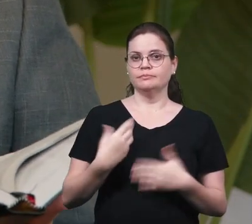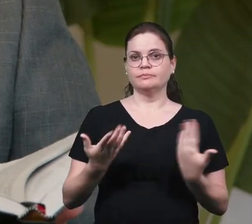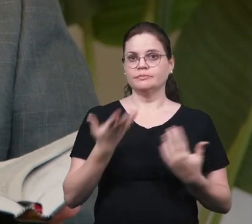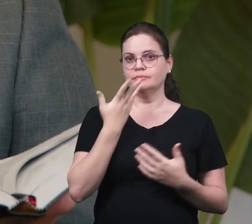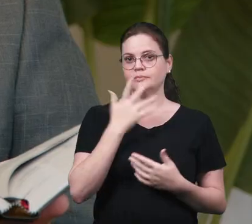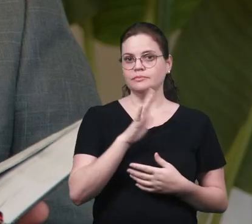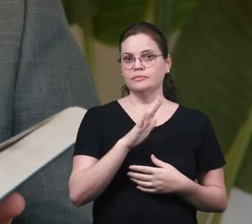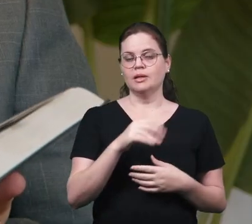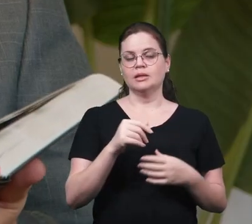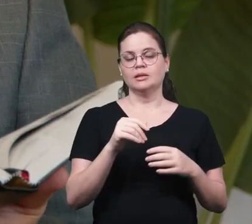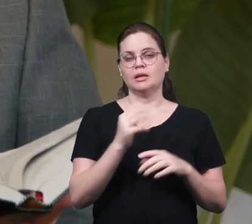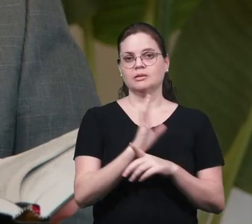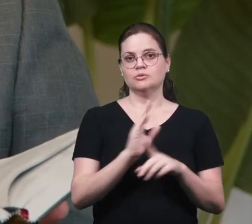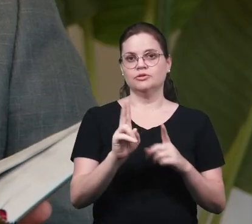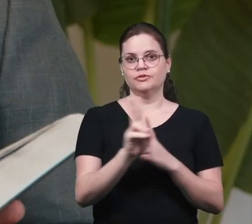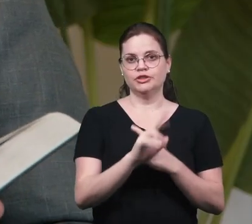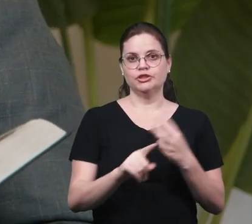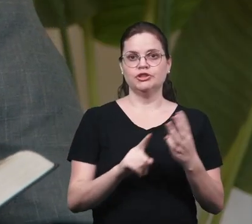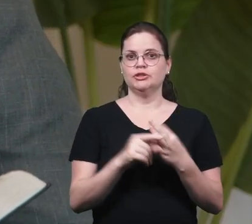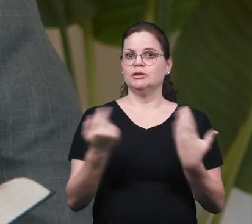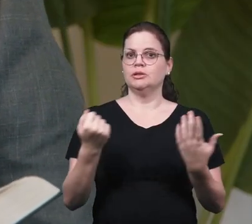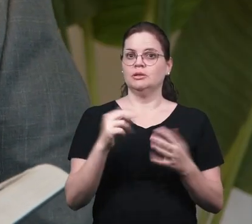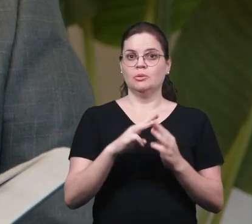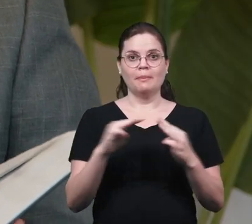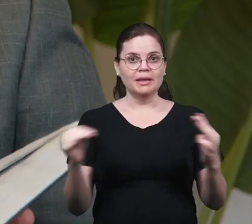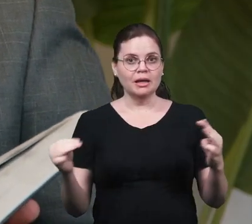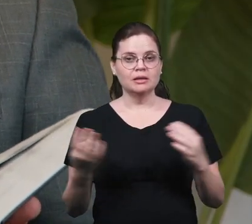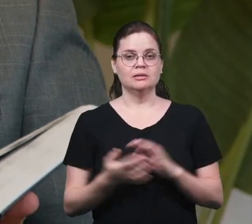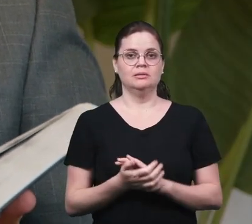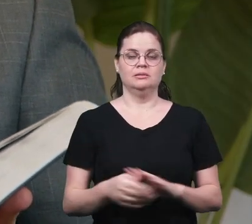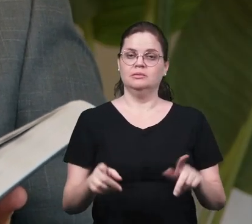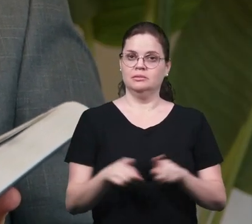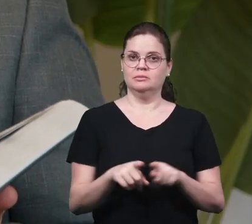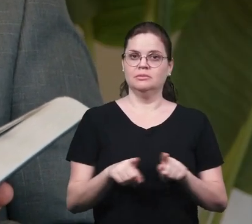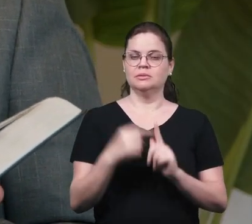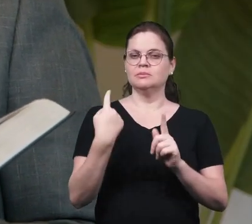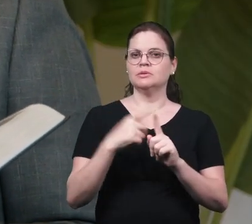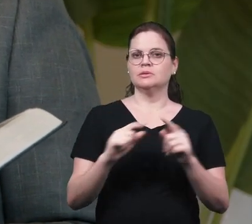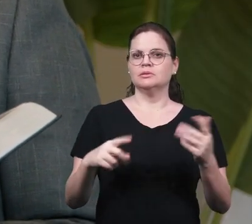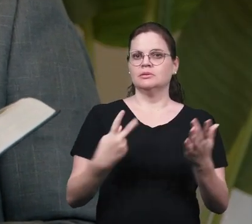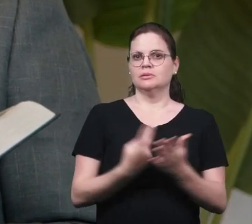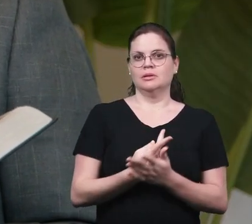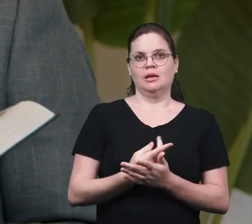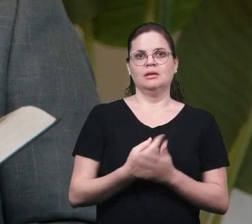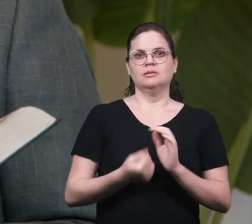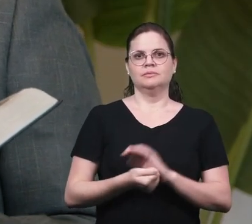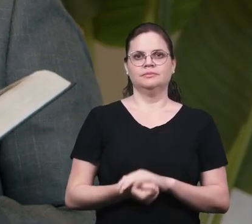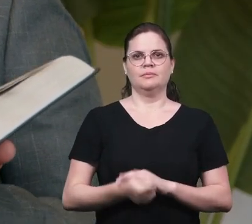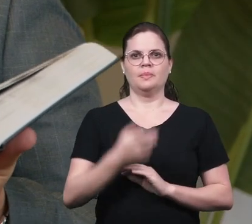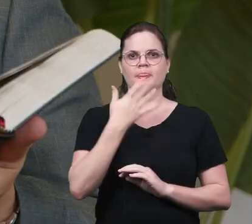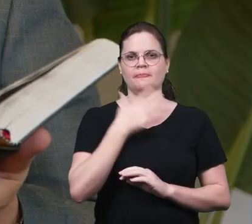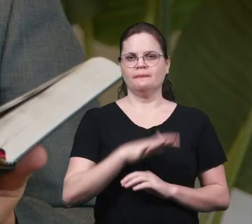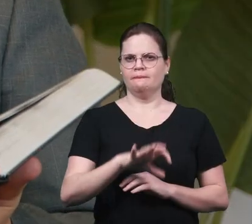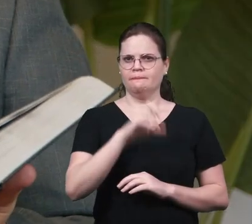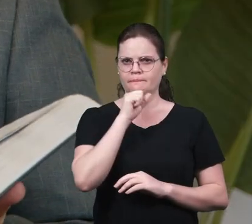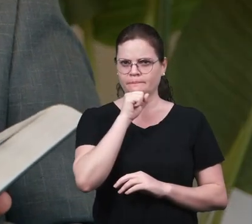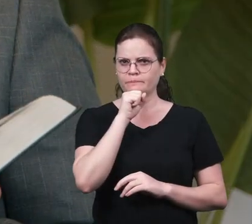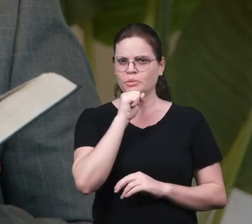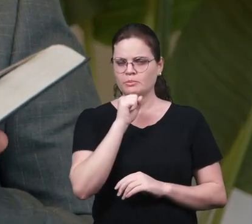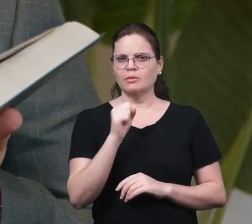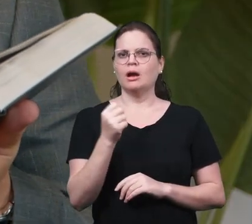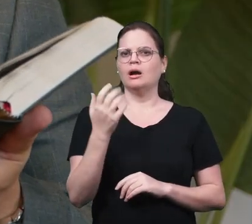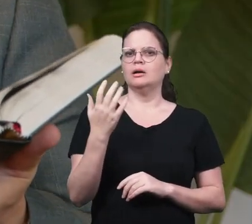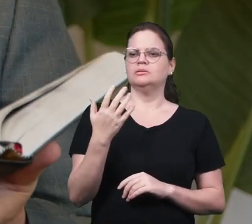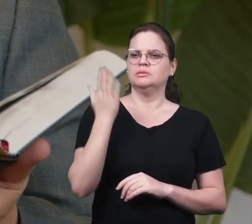das vigílias, das atividades, do Manaim, porque o obreiro, né, o pai que está